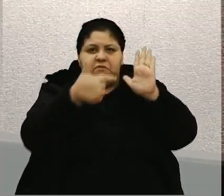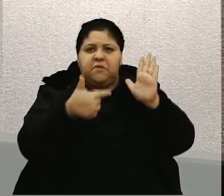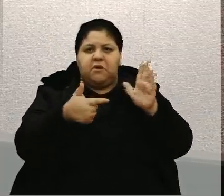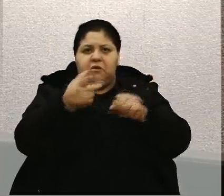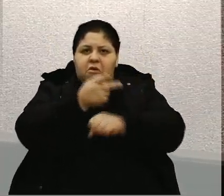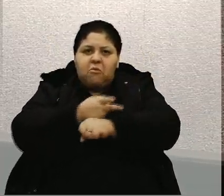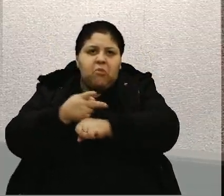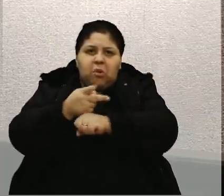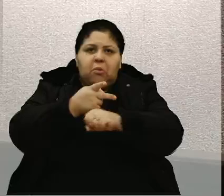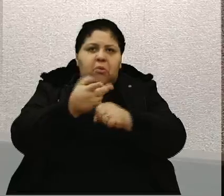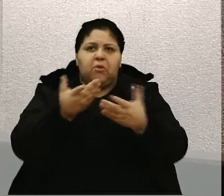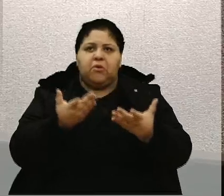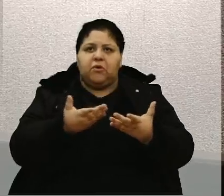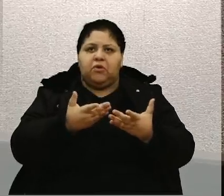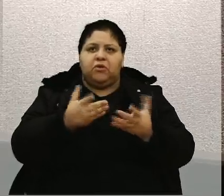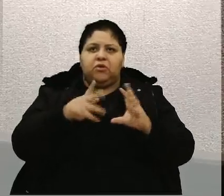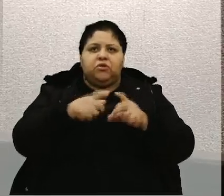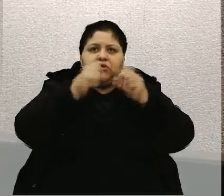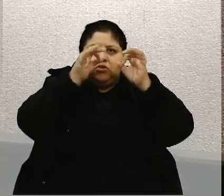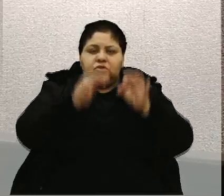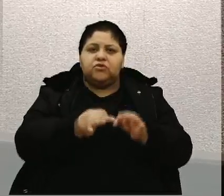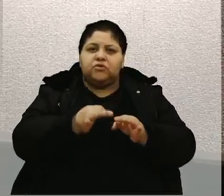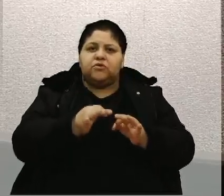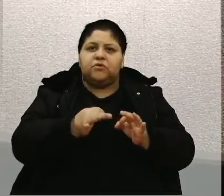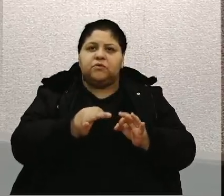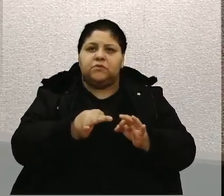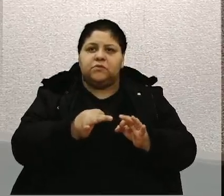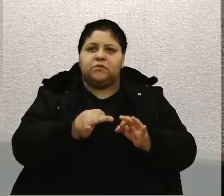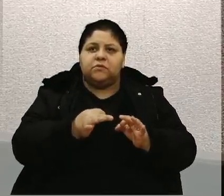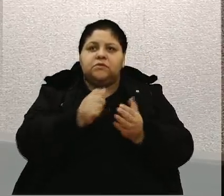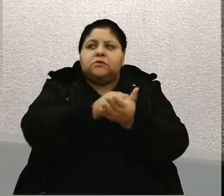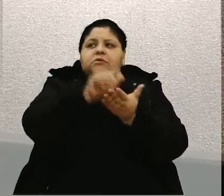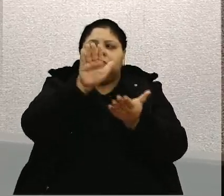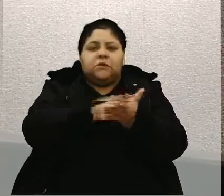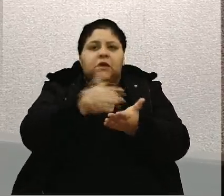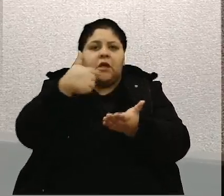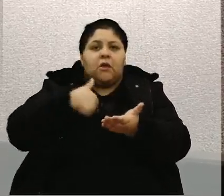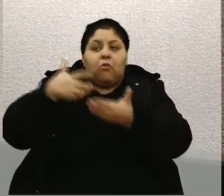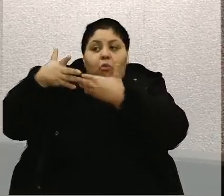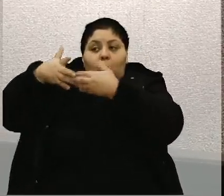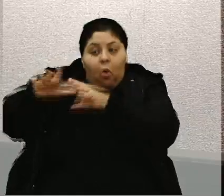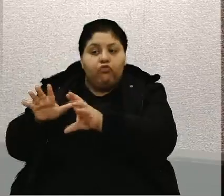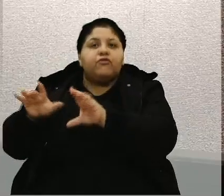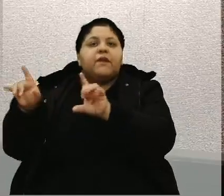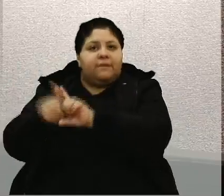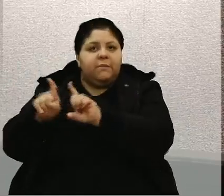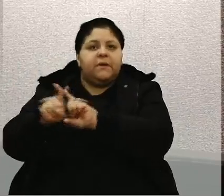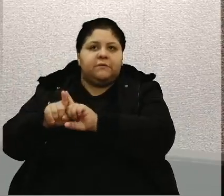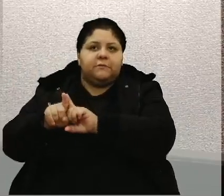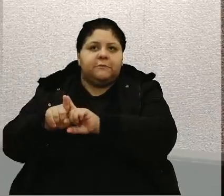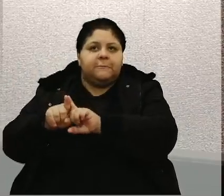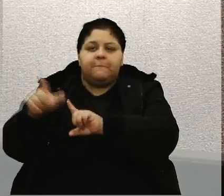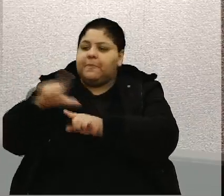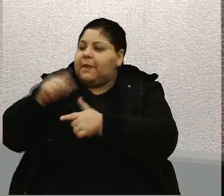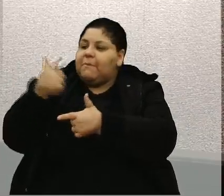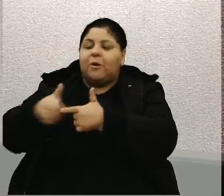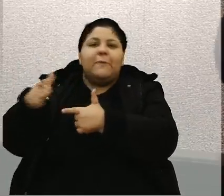e investiga, vai dar tudo certo. Quem for vai ser punido. Eu sou contra isso aí também, não tem problema